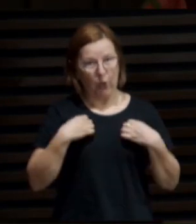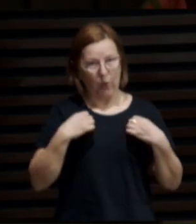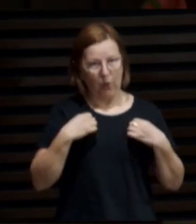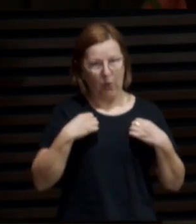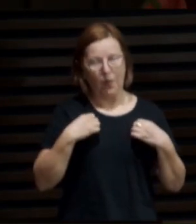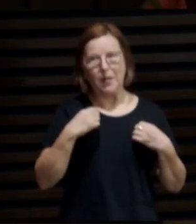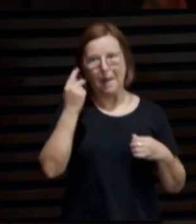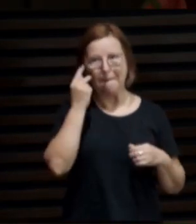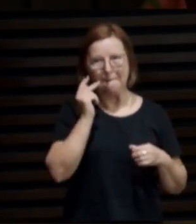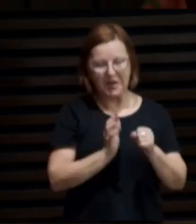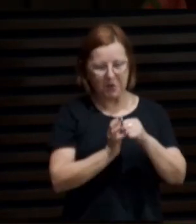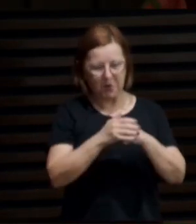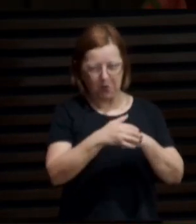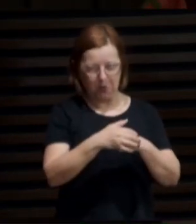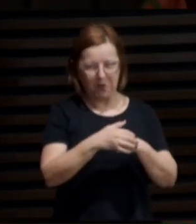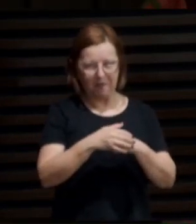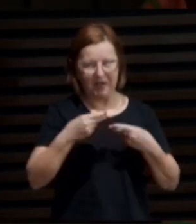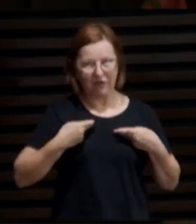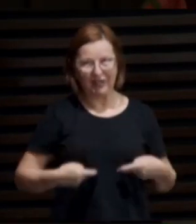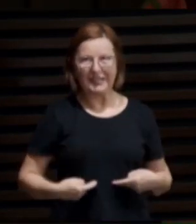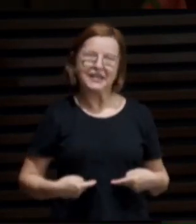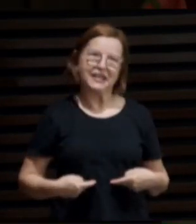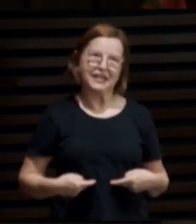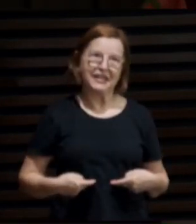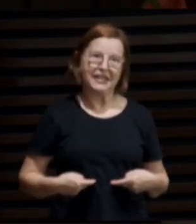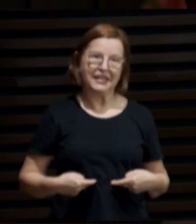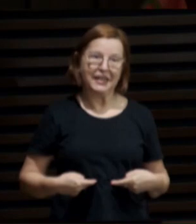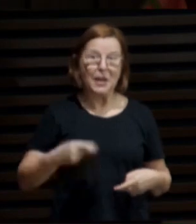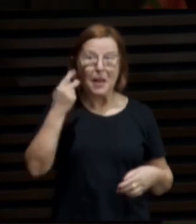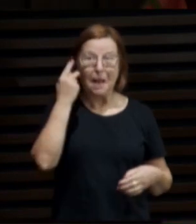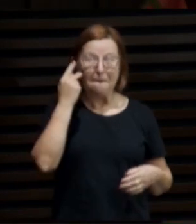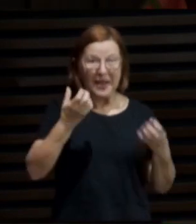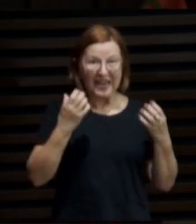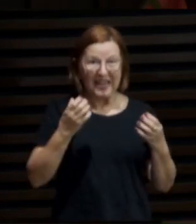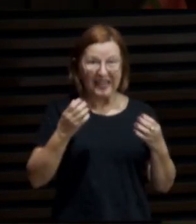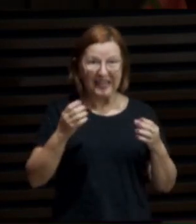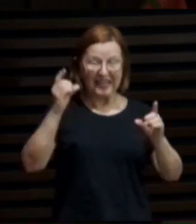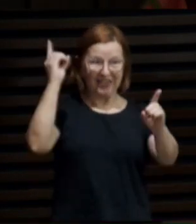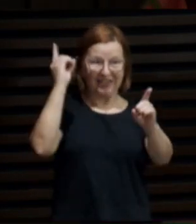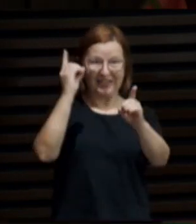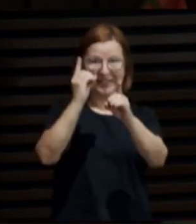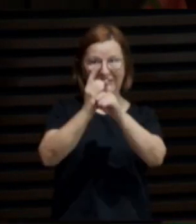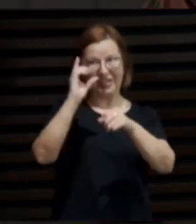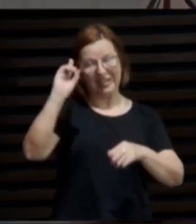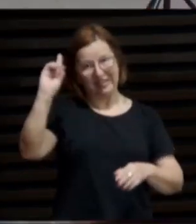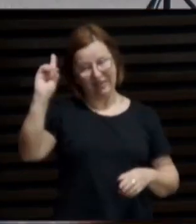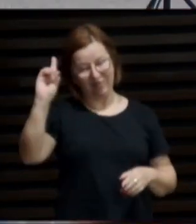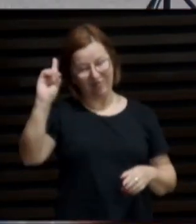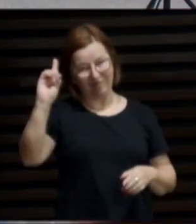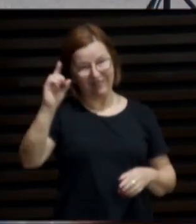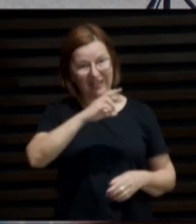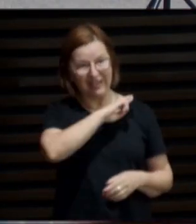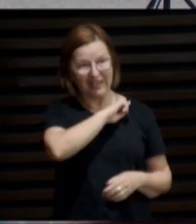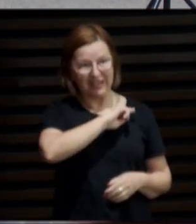cobrir a sua vergonha, e com isso tentar se chegar a Deus, e isso está fracassado, a religião é uma